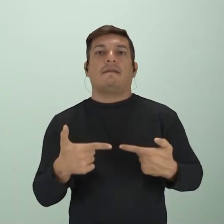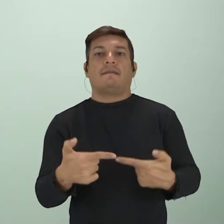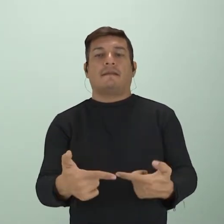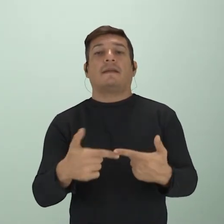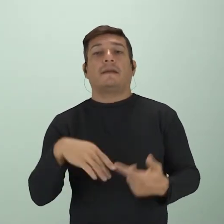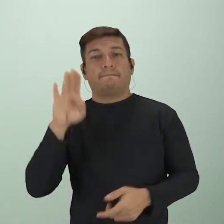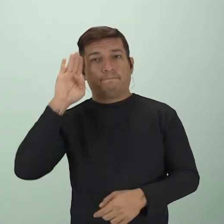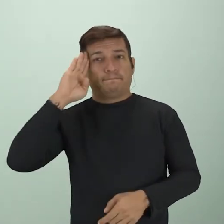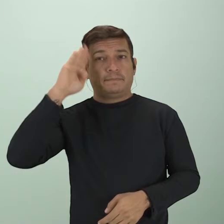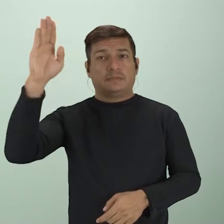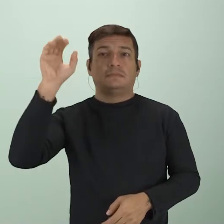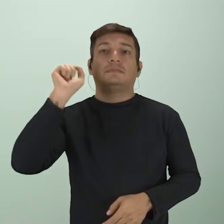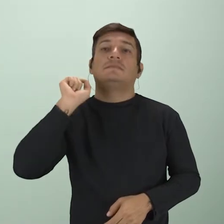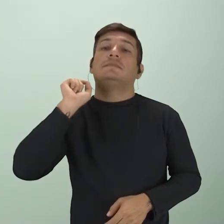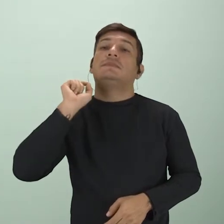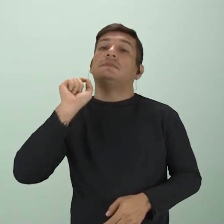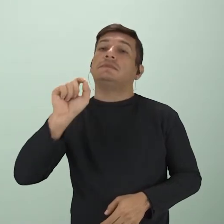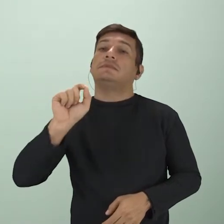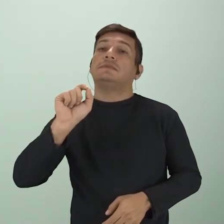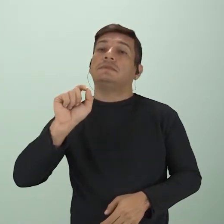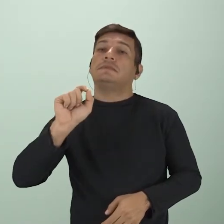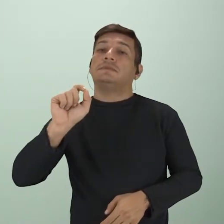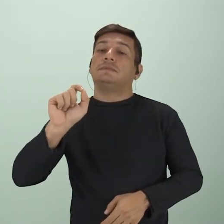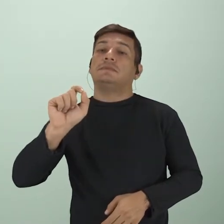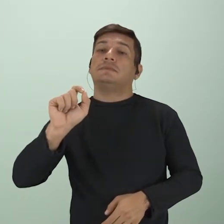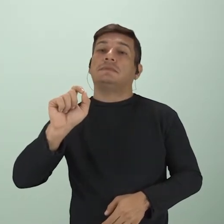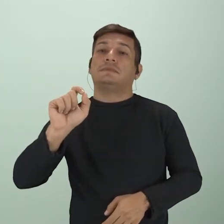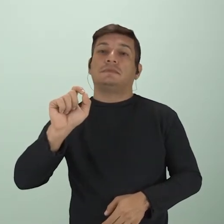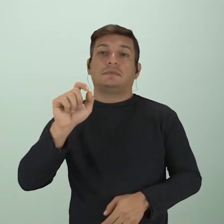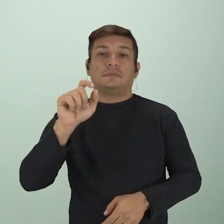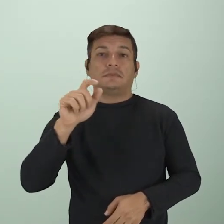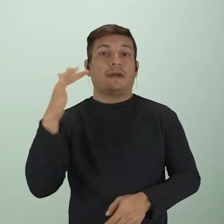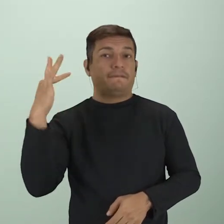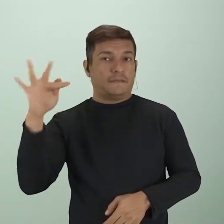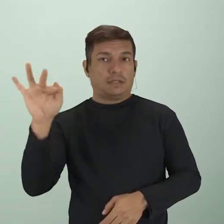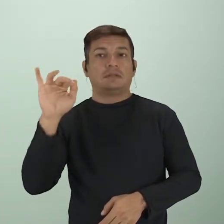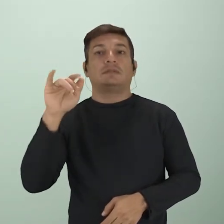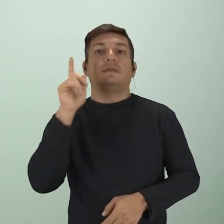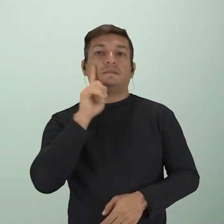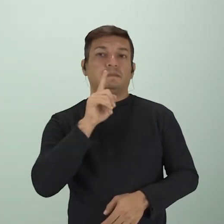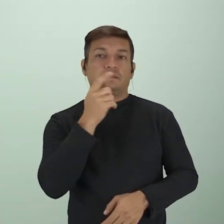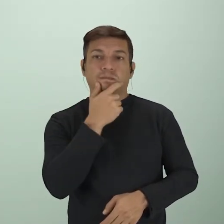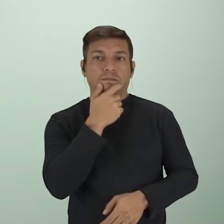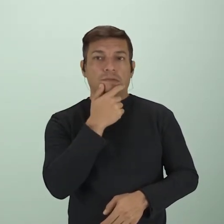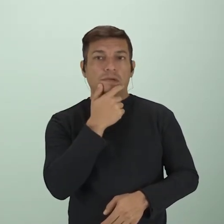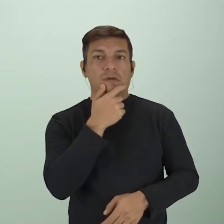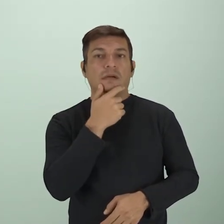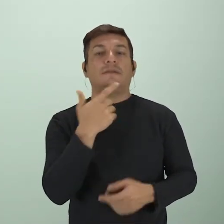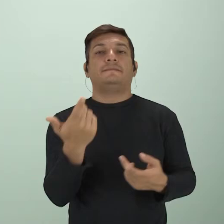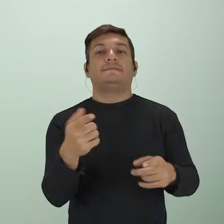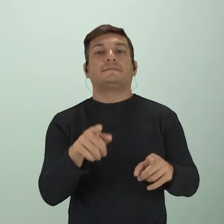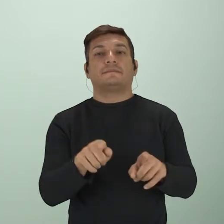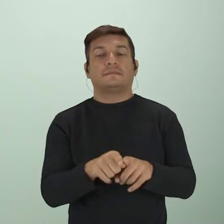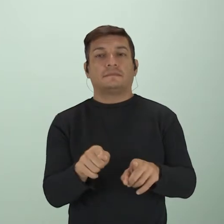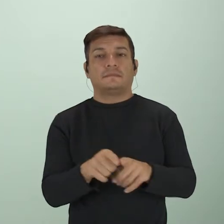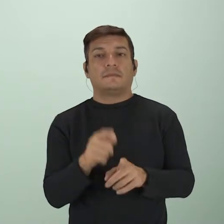né, principalmente a Inglaterra e França. Não poderia mais ter